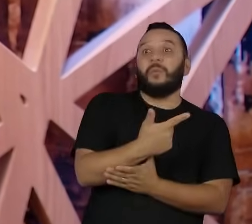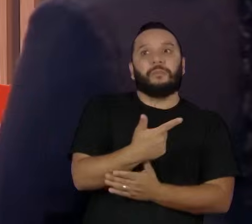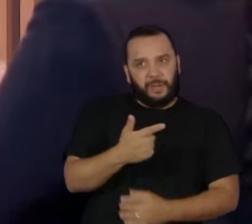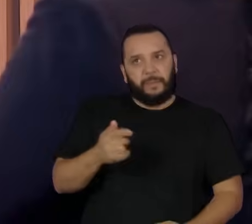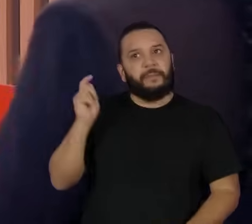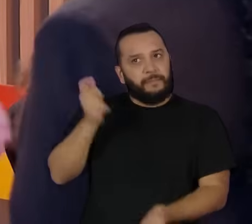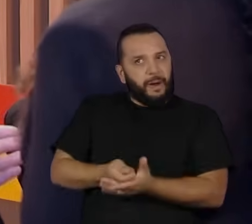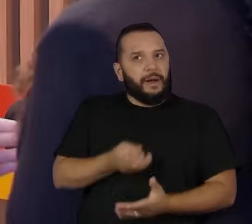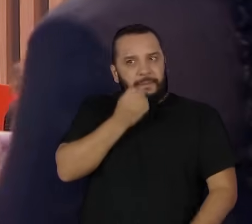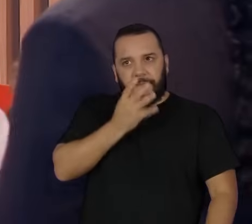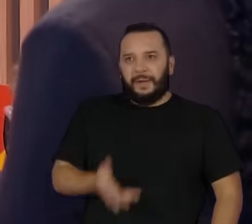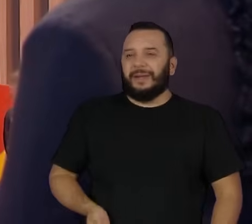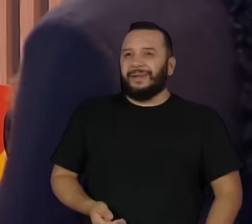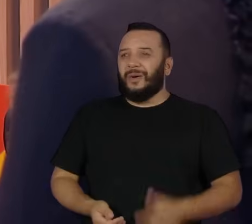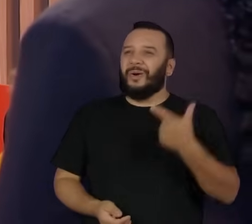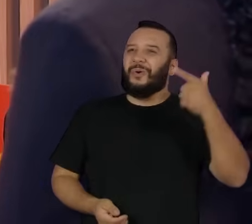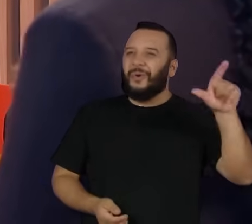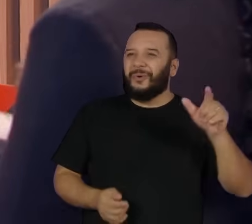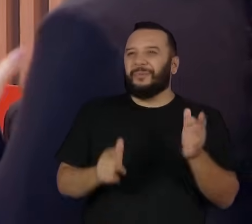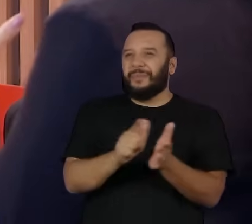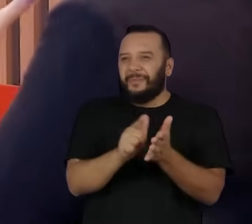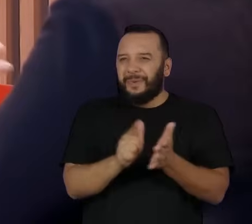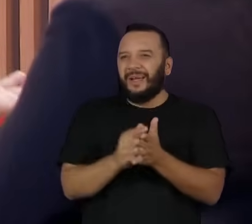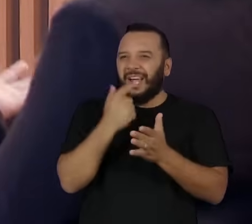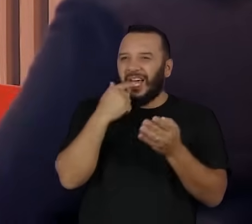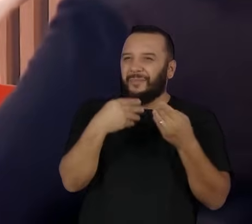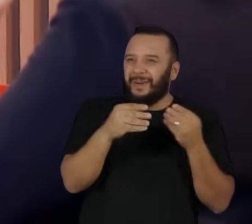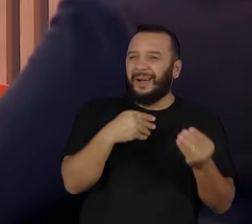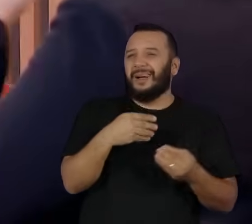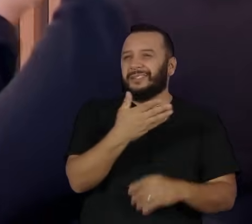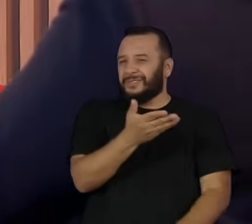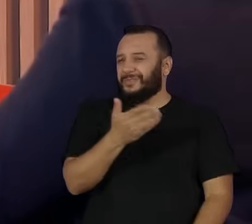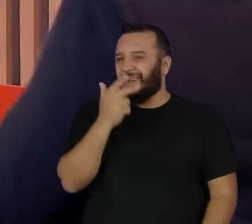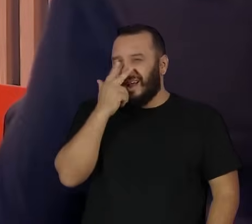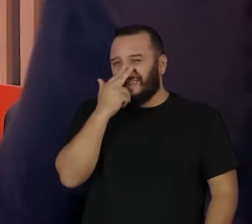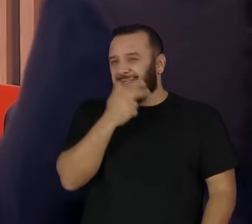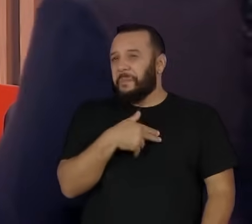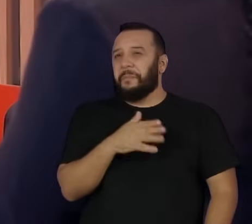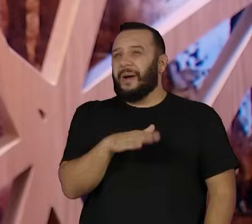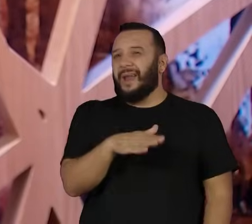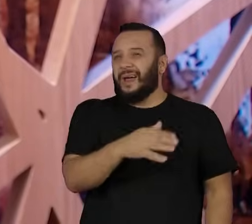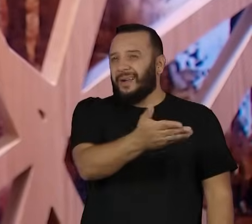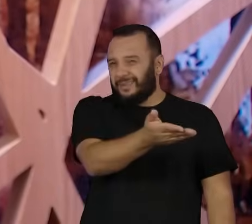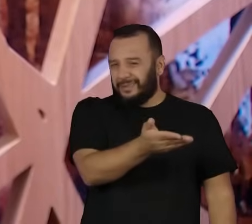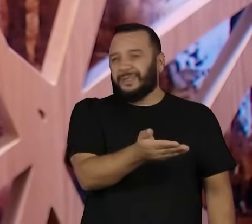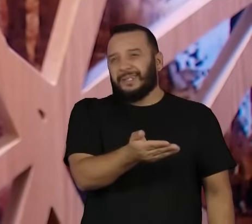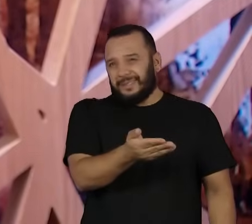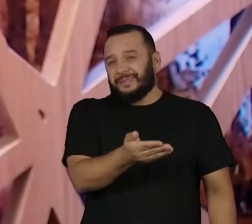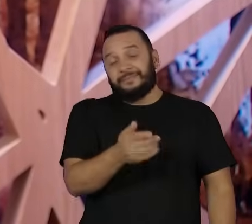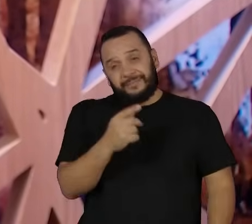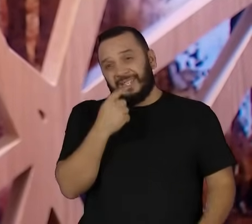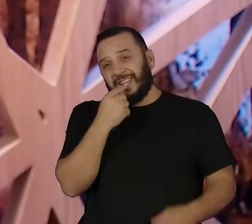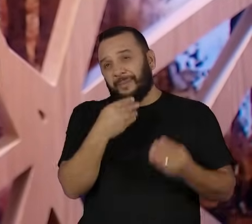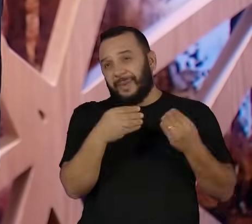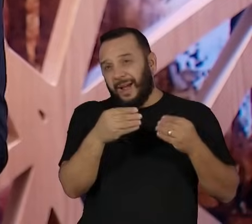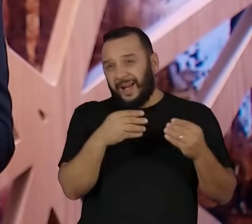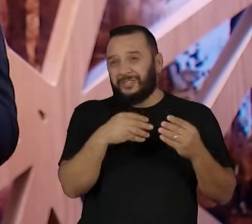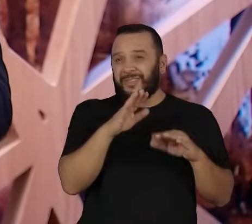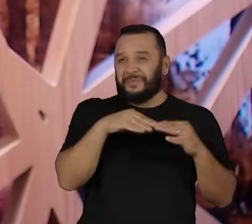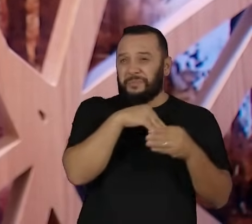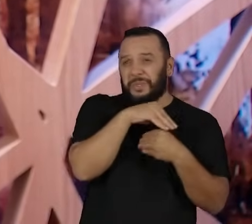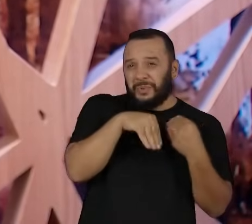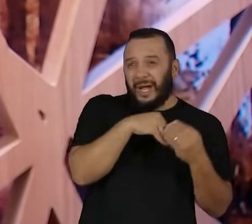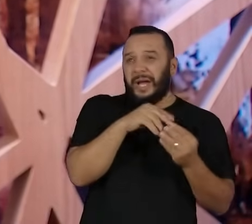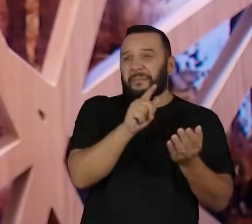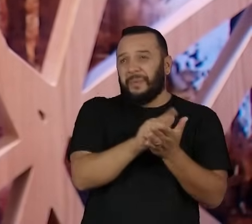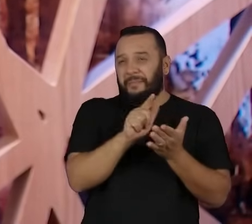alto. Diferentemente de outros produtos, que você já tem em outras embalagens, você tem o plástico misturado com papel, que